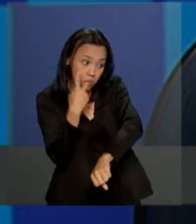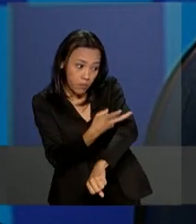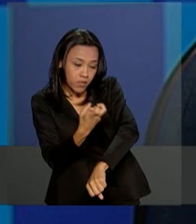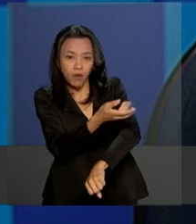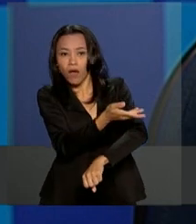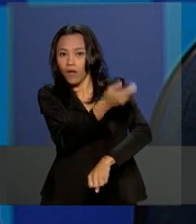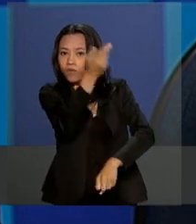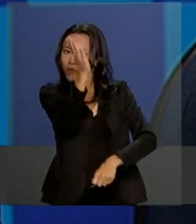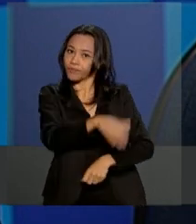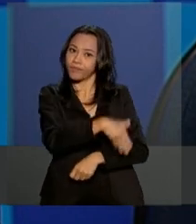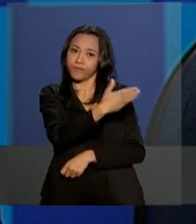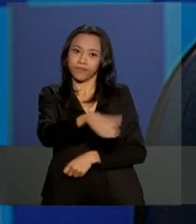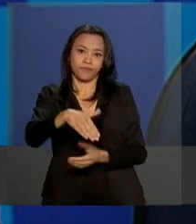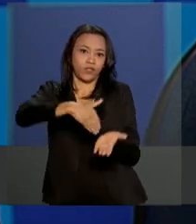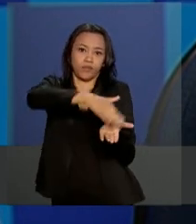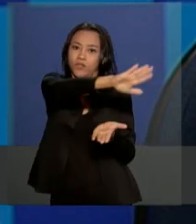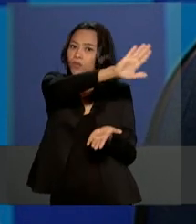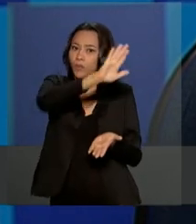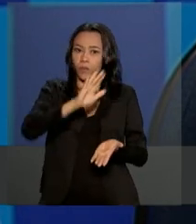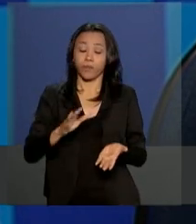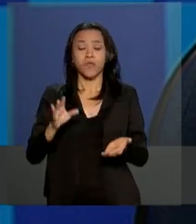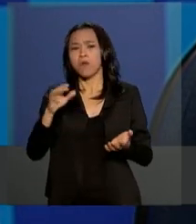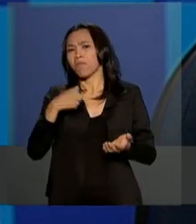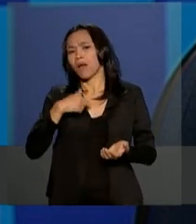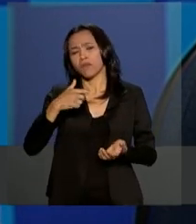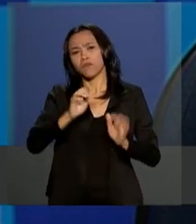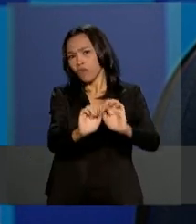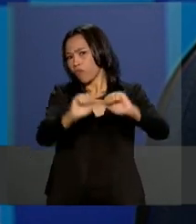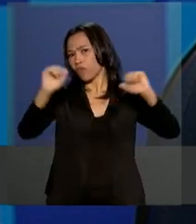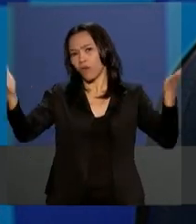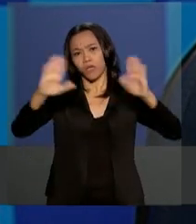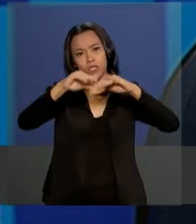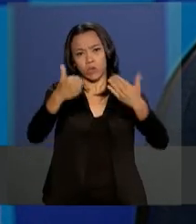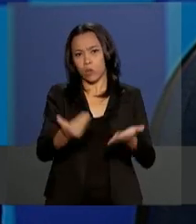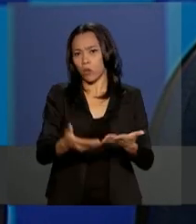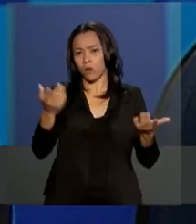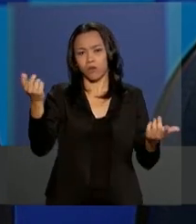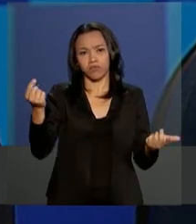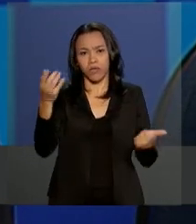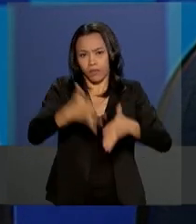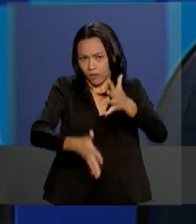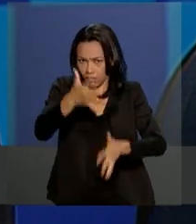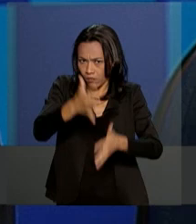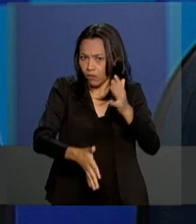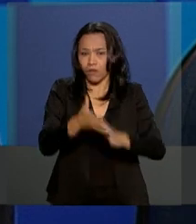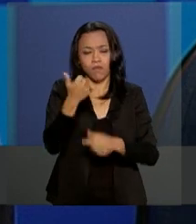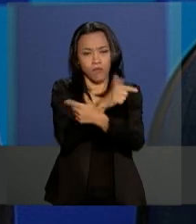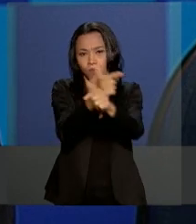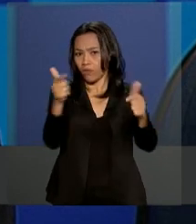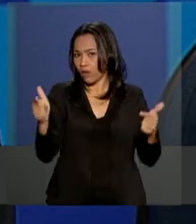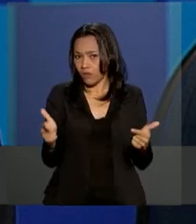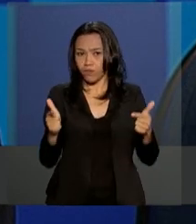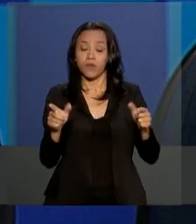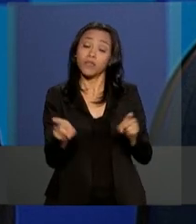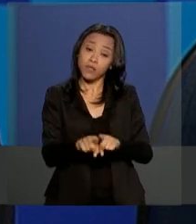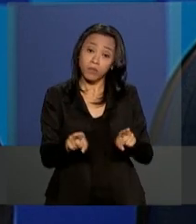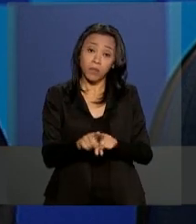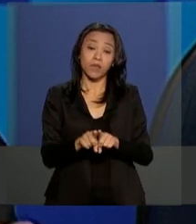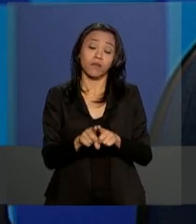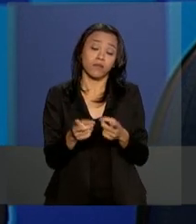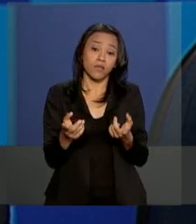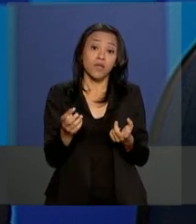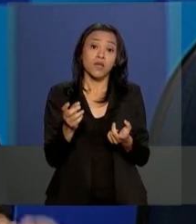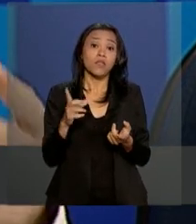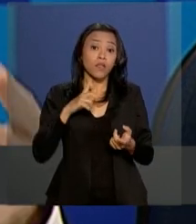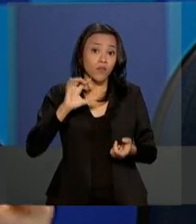que atrapalhasse nós não tivemos nenhum fato externo atrapalhando e nenhum fato é que atrapalhasse a aplicação dos demais com